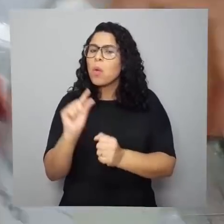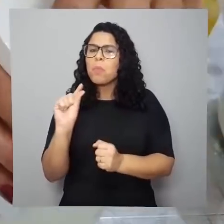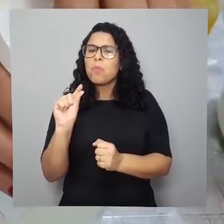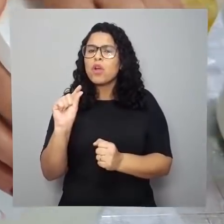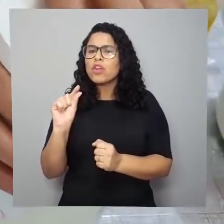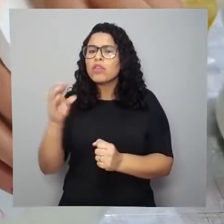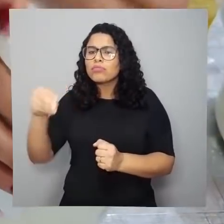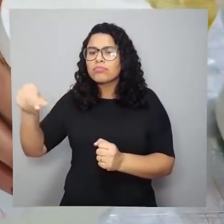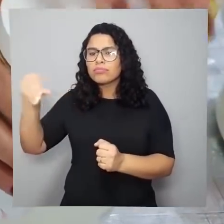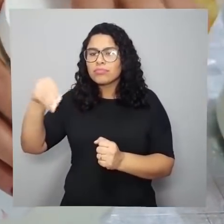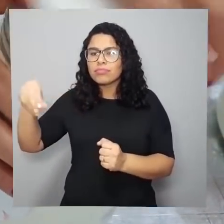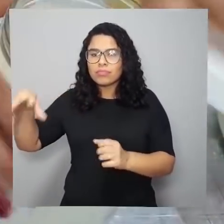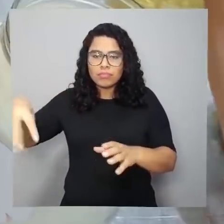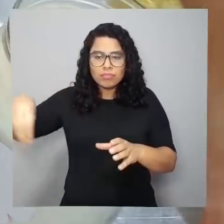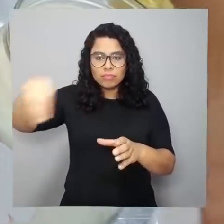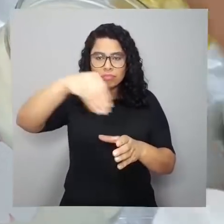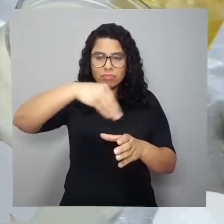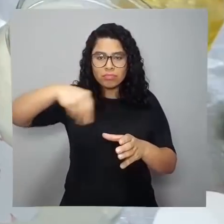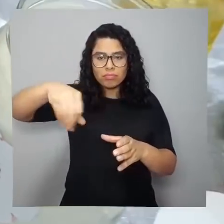de farinha de trigo,